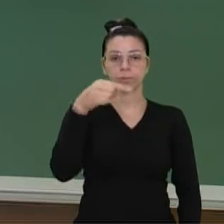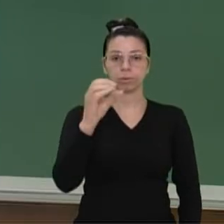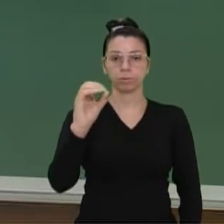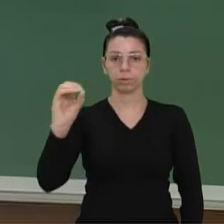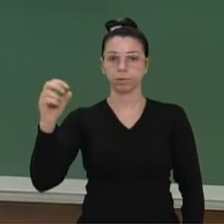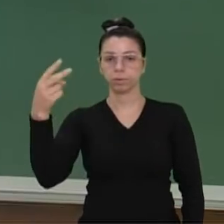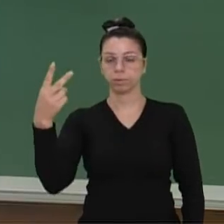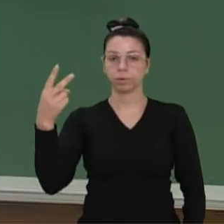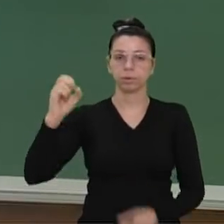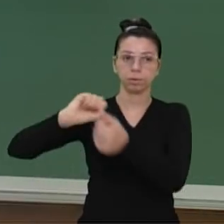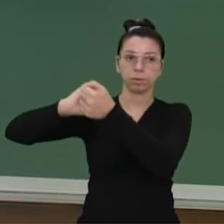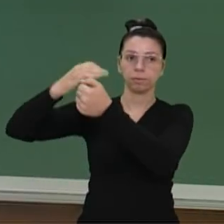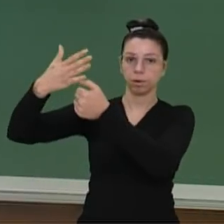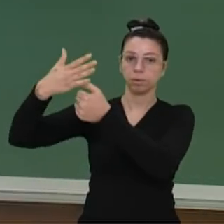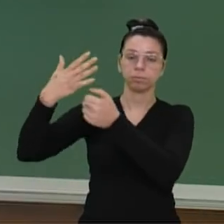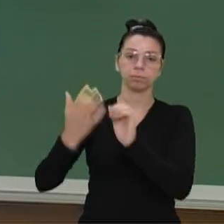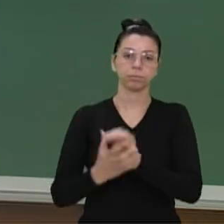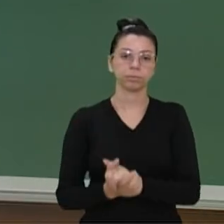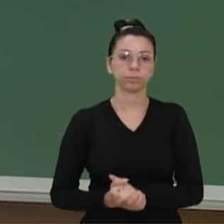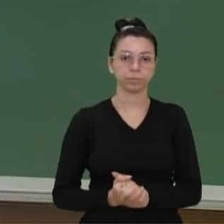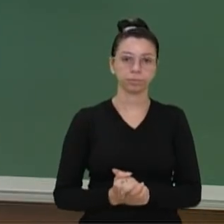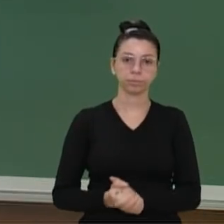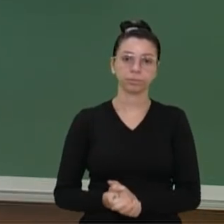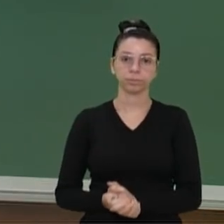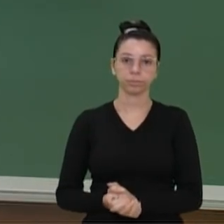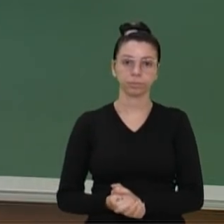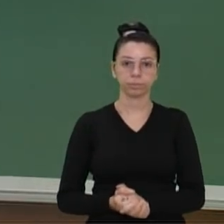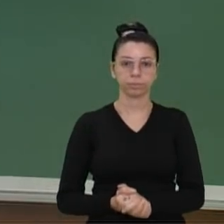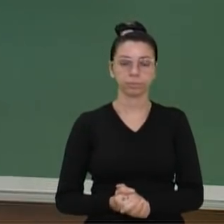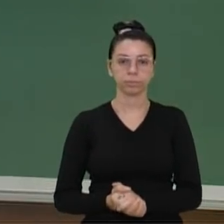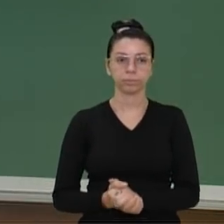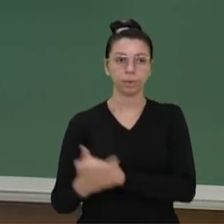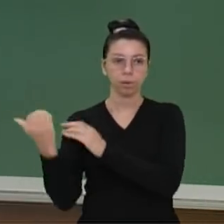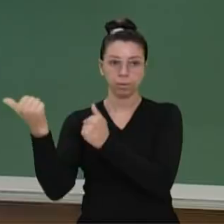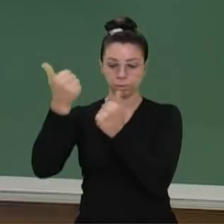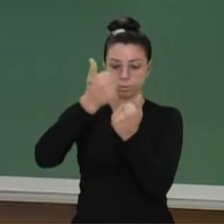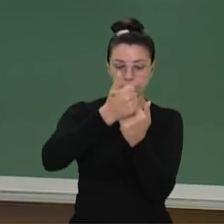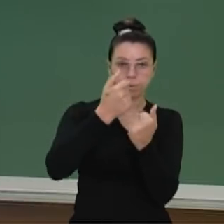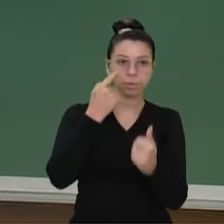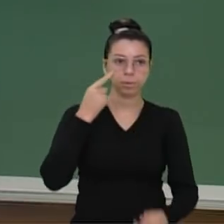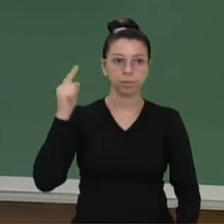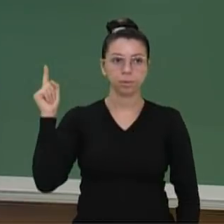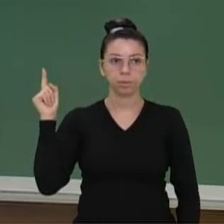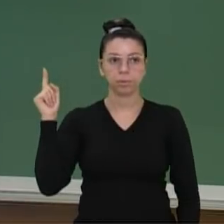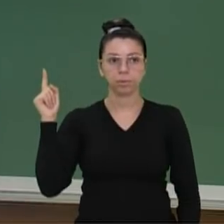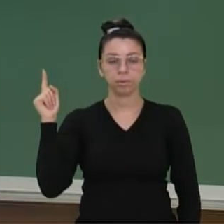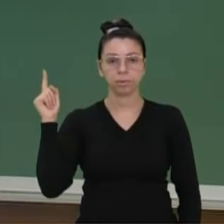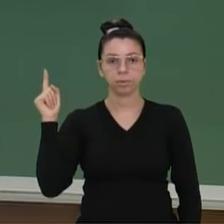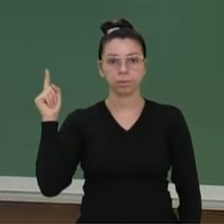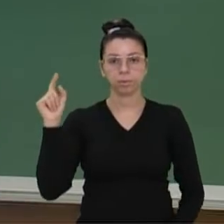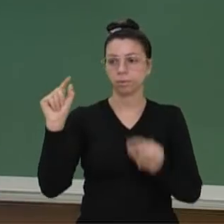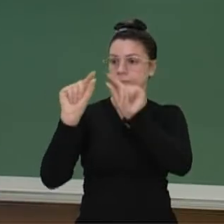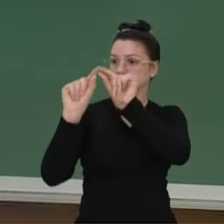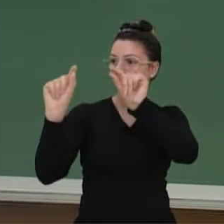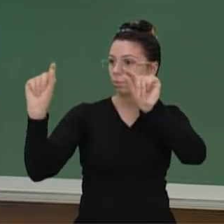1,002 elevado a um expoente. Então aqui, gente, no caso, olha só, substituindo, no lugar de CT o